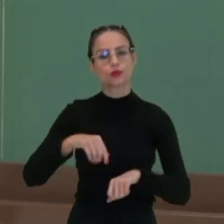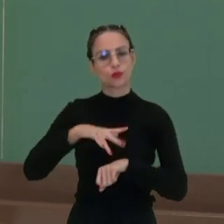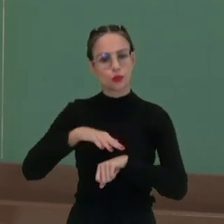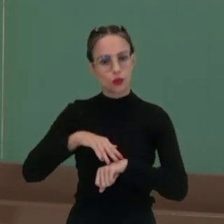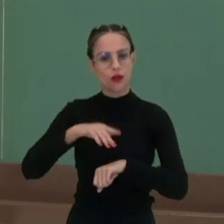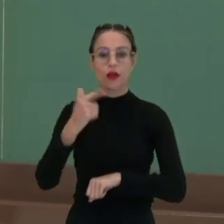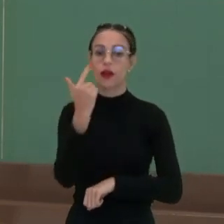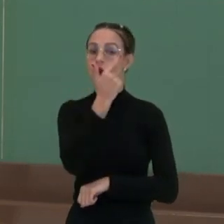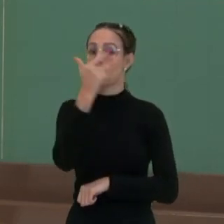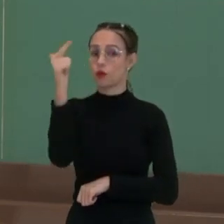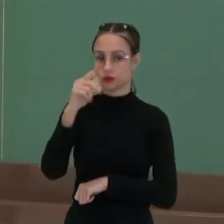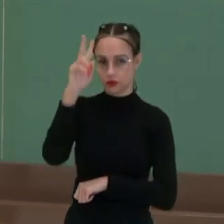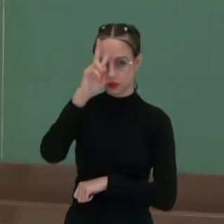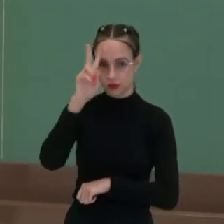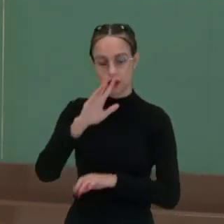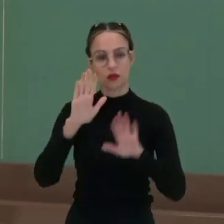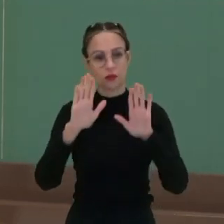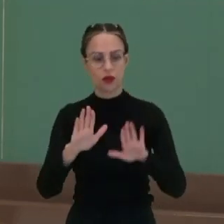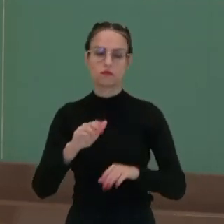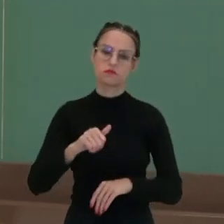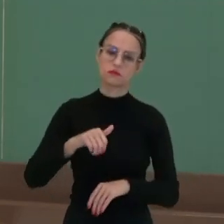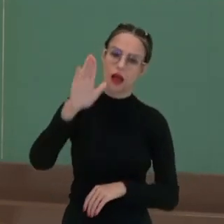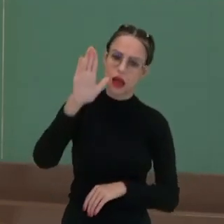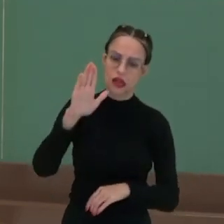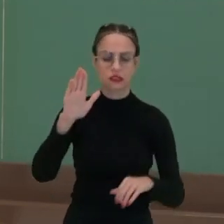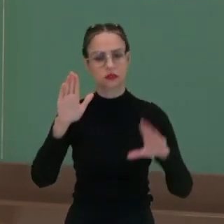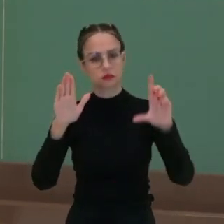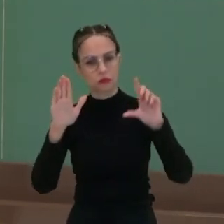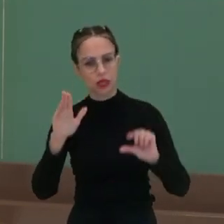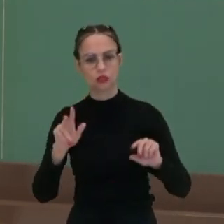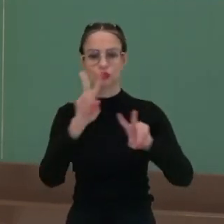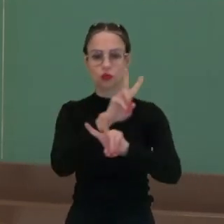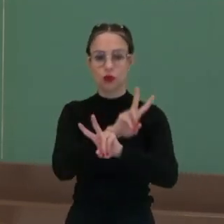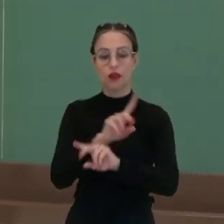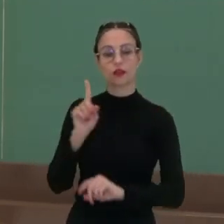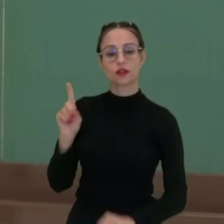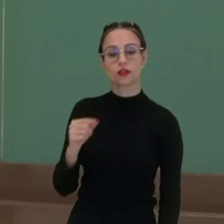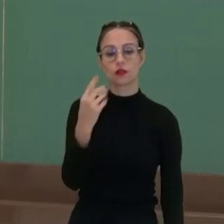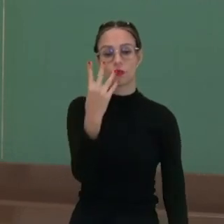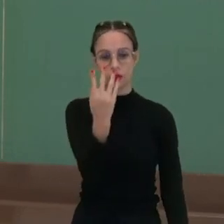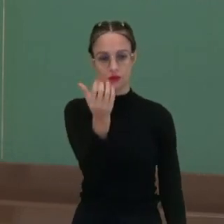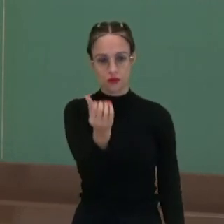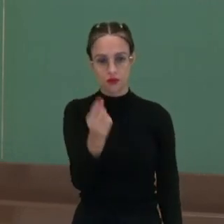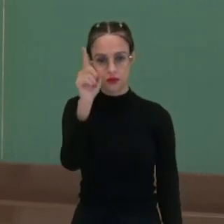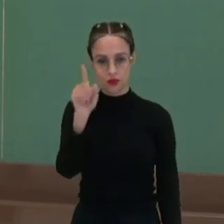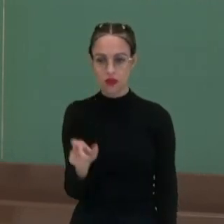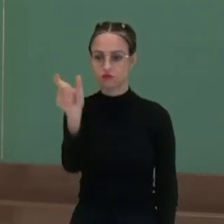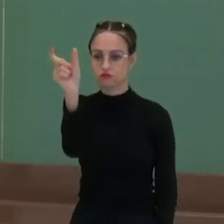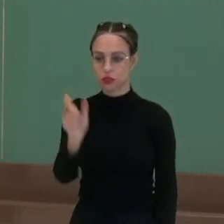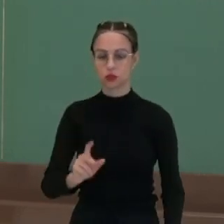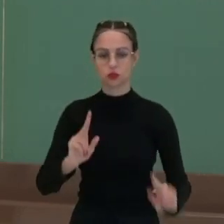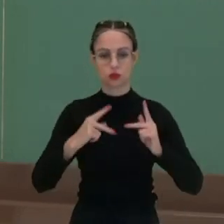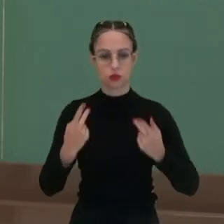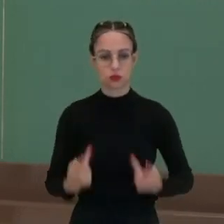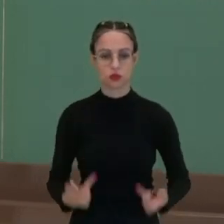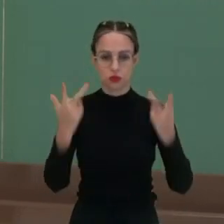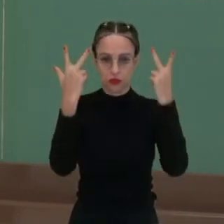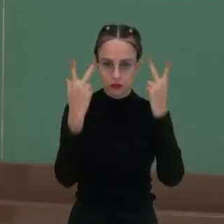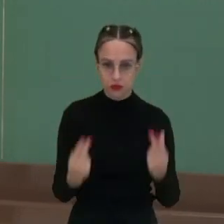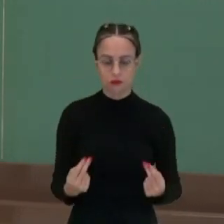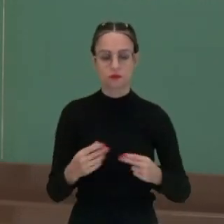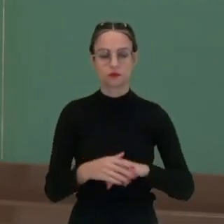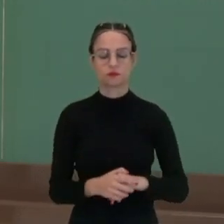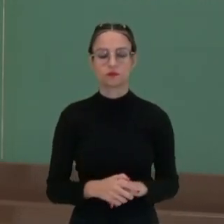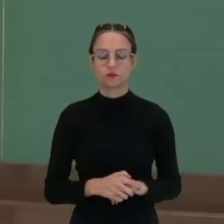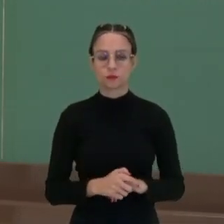é outra história. Pode ter mais, pode ter menos. Aqui nós estamos tratando do indivíduo como um indivíduo normal,